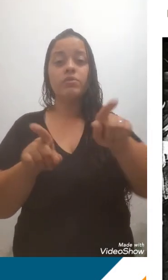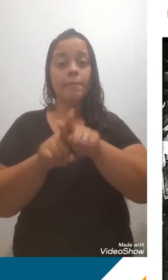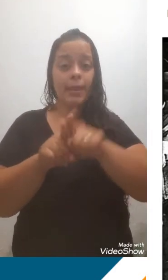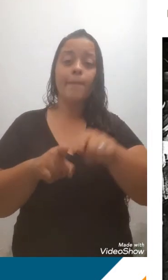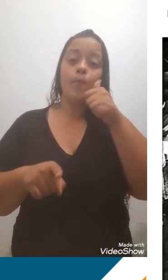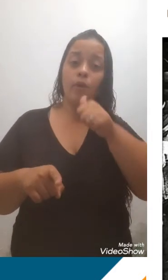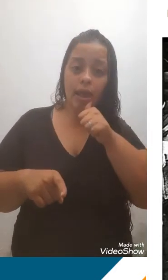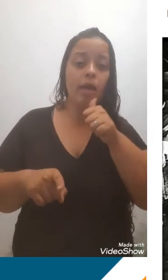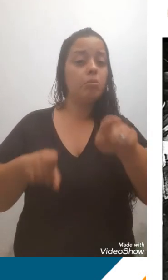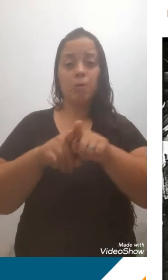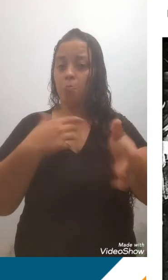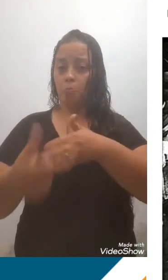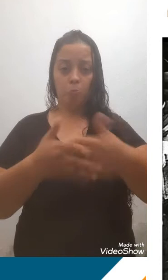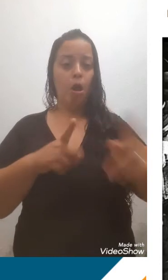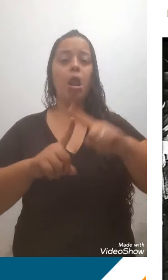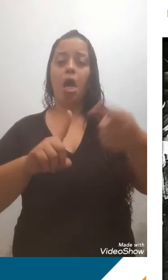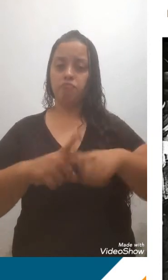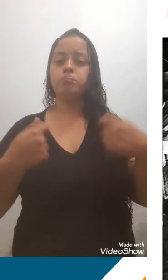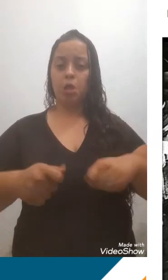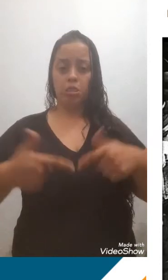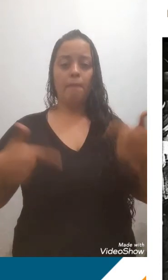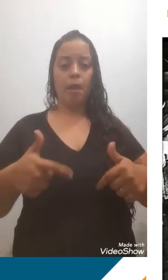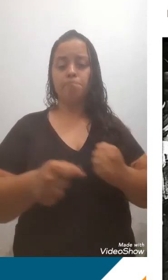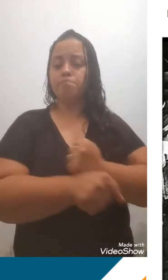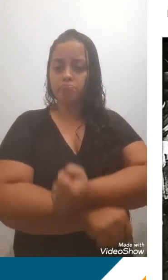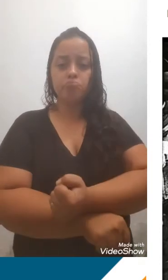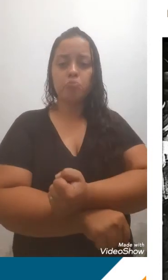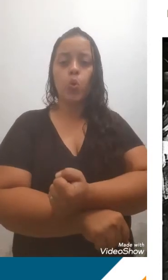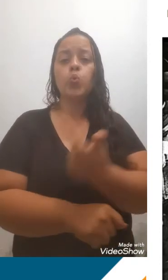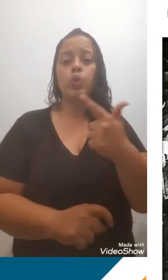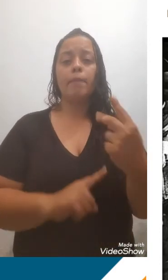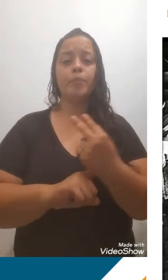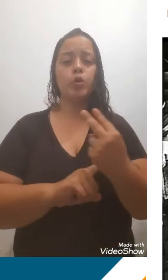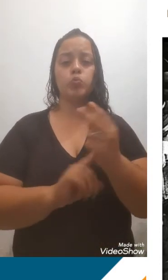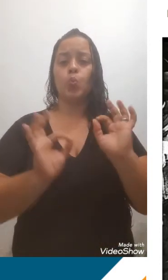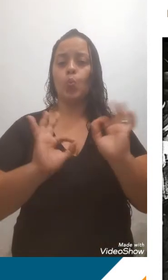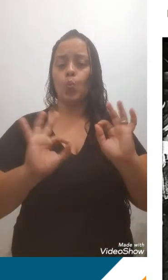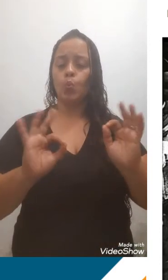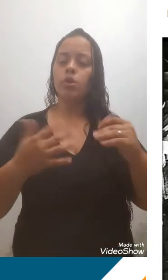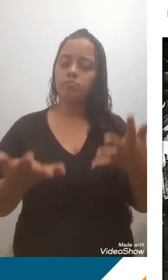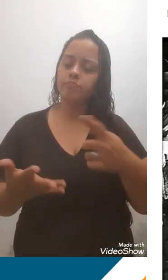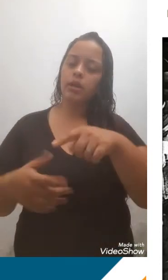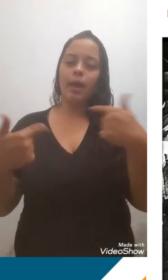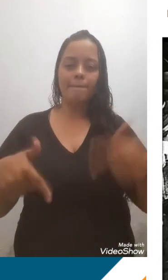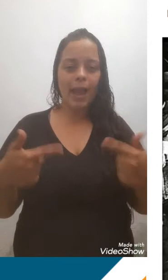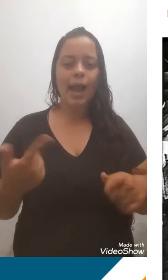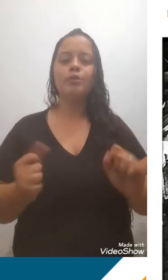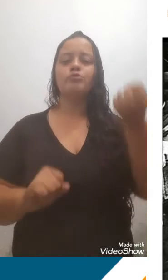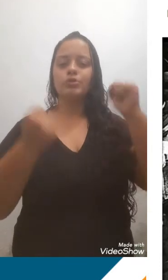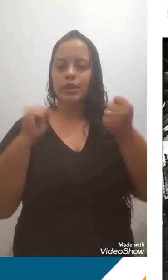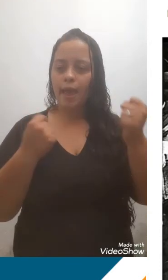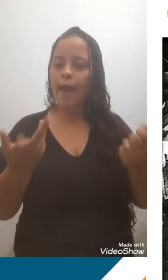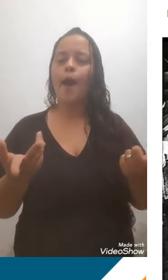mulheres também, inclusive grávidas, nesses ambientes, trabalhando sem nenhum tipo de proteção. Então, esse trabalho industrial, ombro